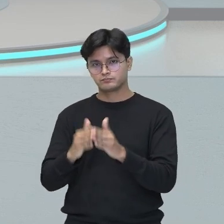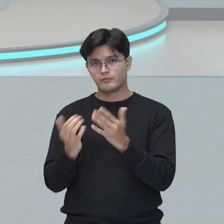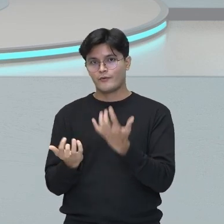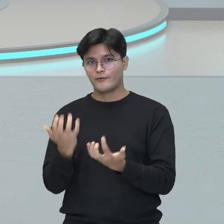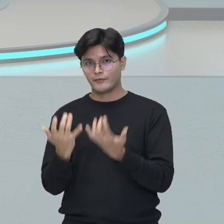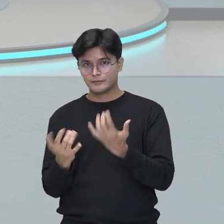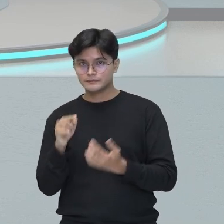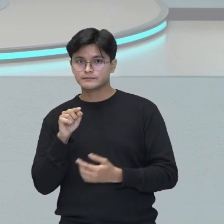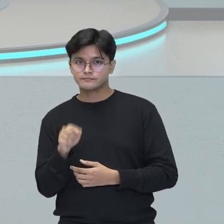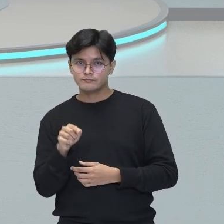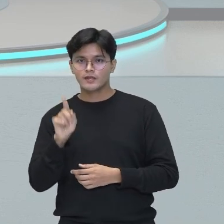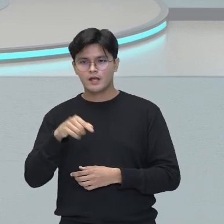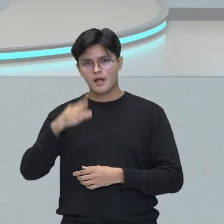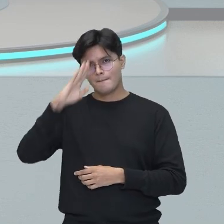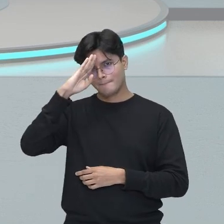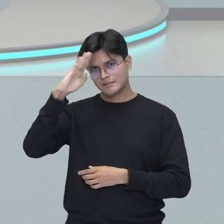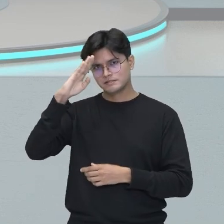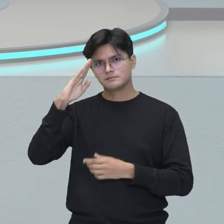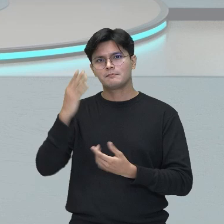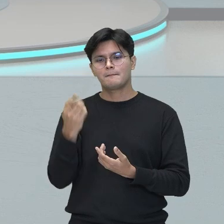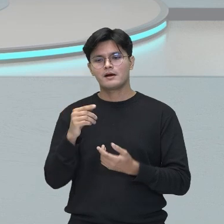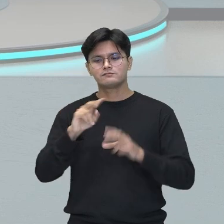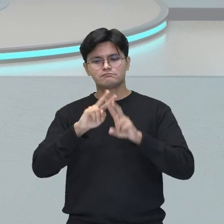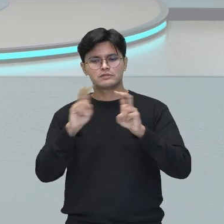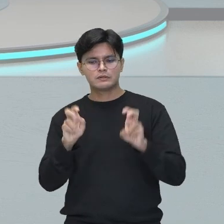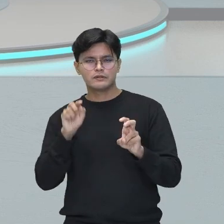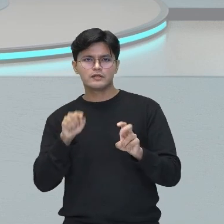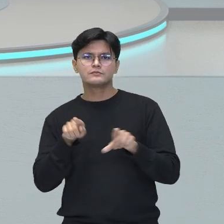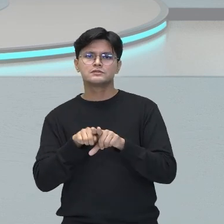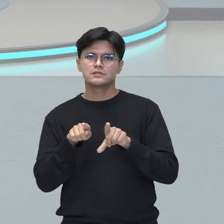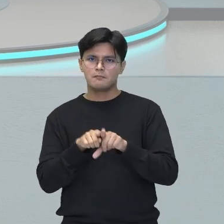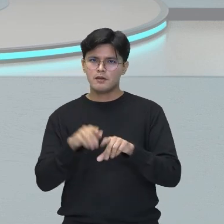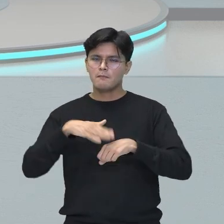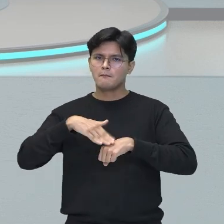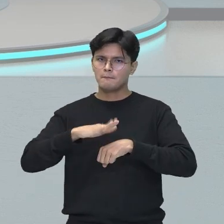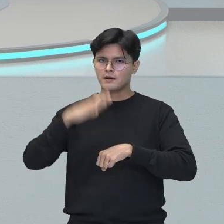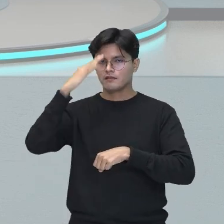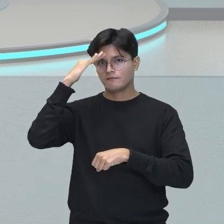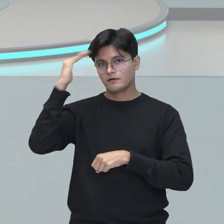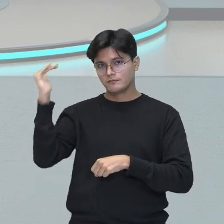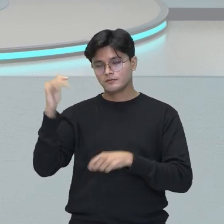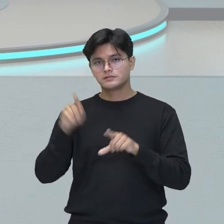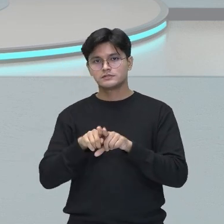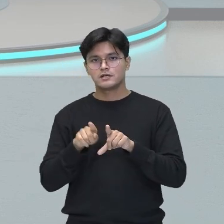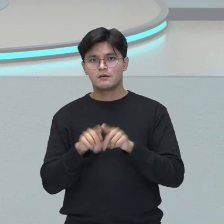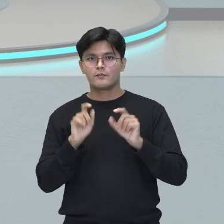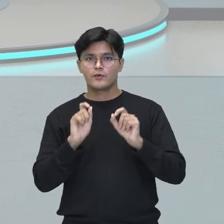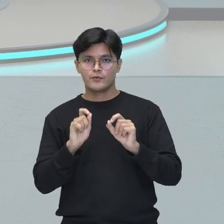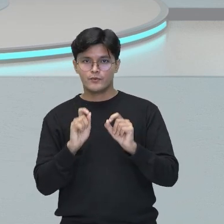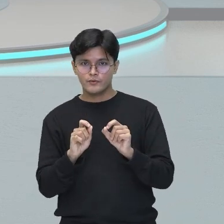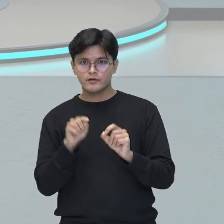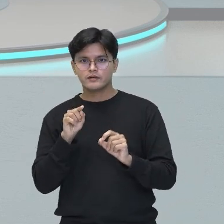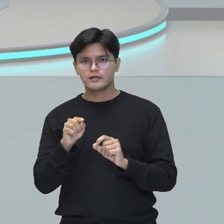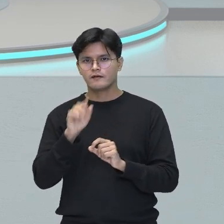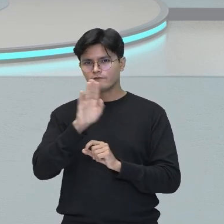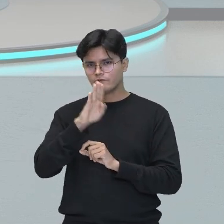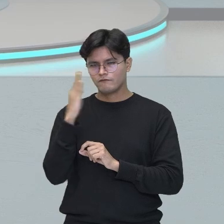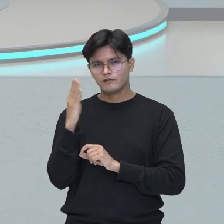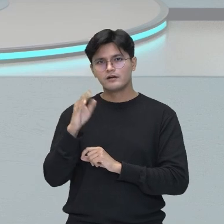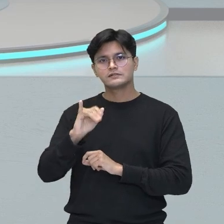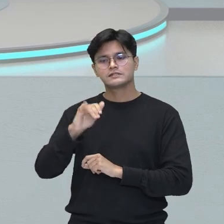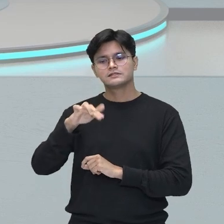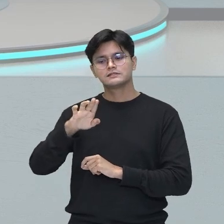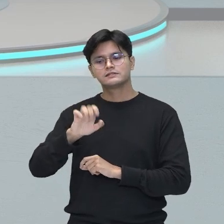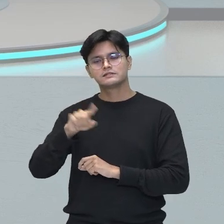principais temas né e mais conhecido faça de inêz Pereira e o